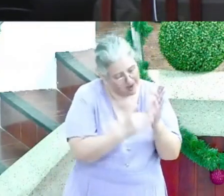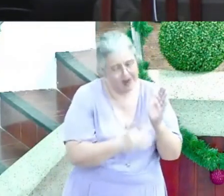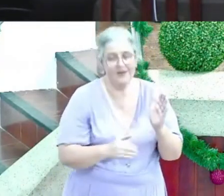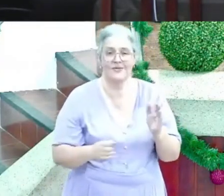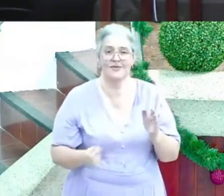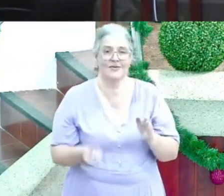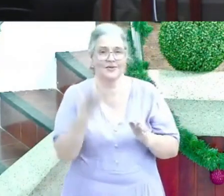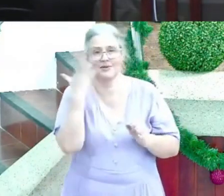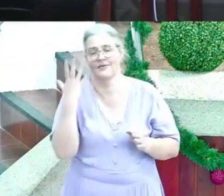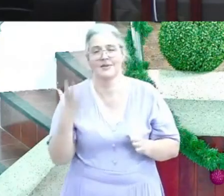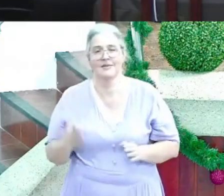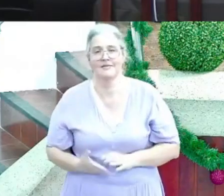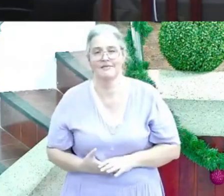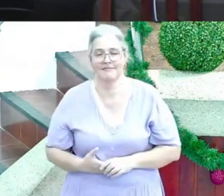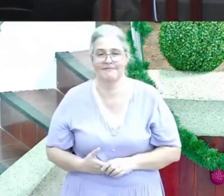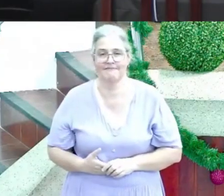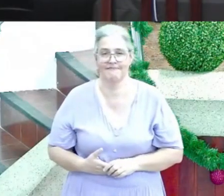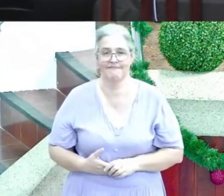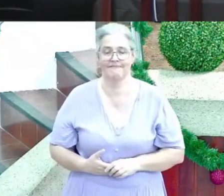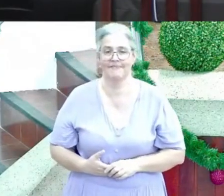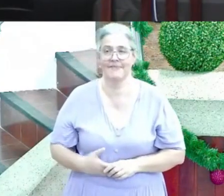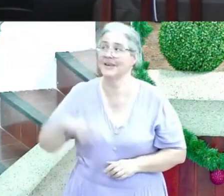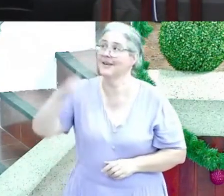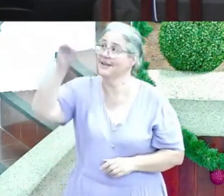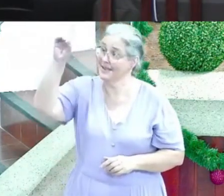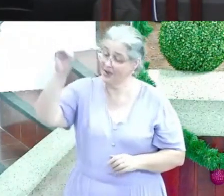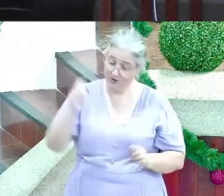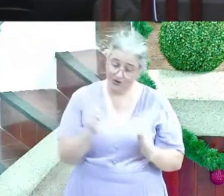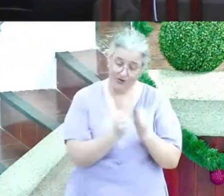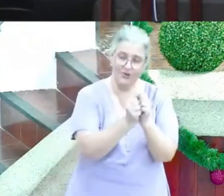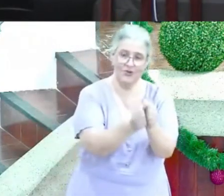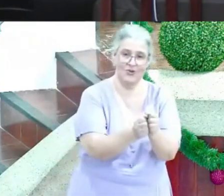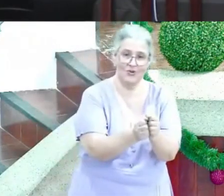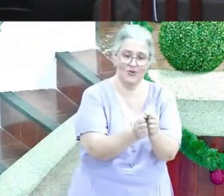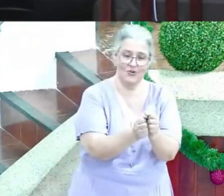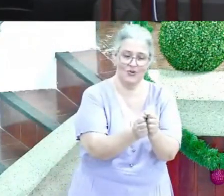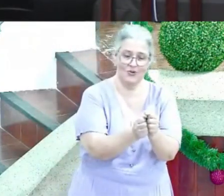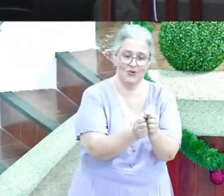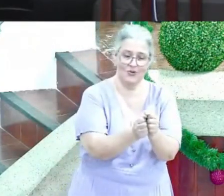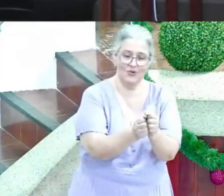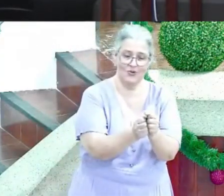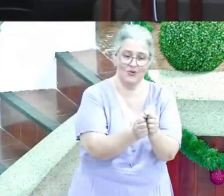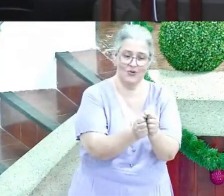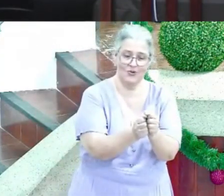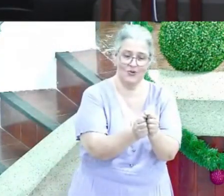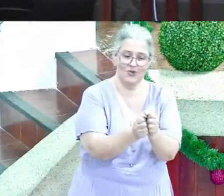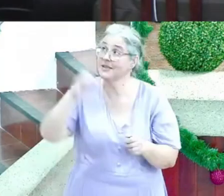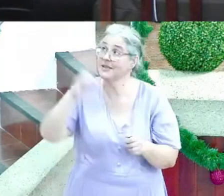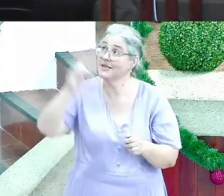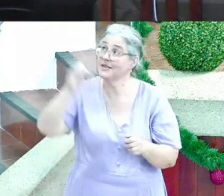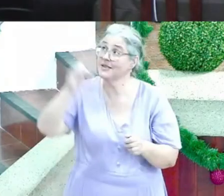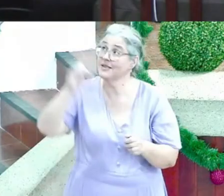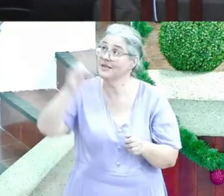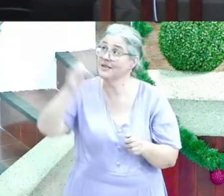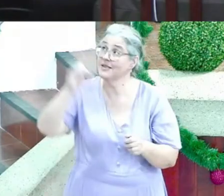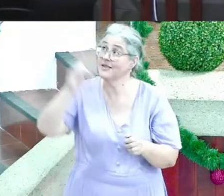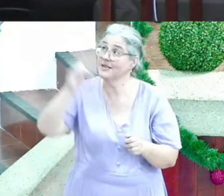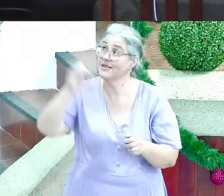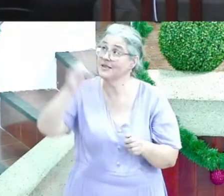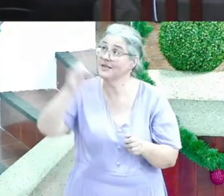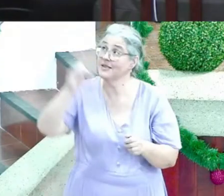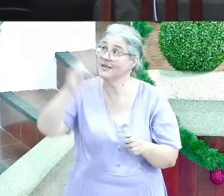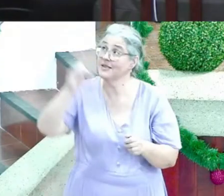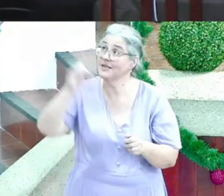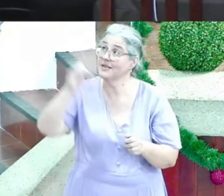Deus conosco. Deus habitando no meio de homens. Deus habitando no meio de um povo